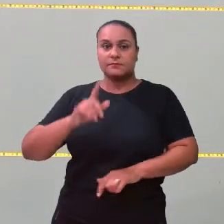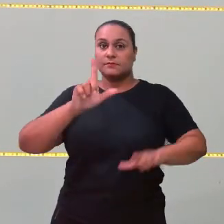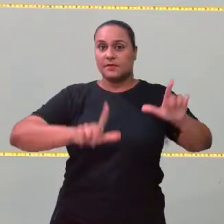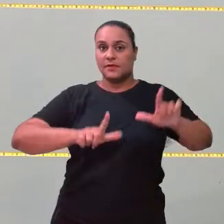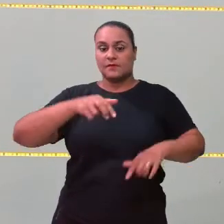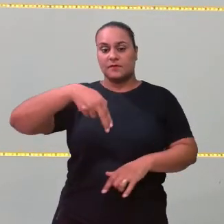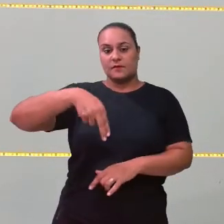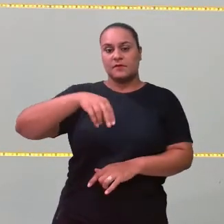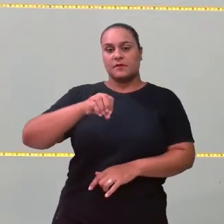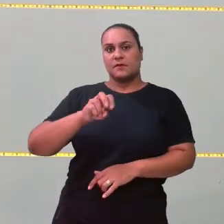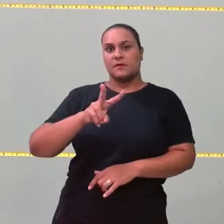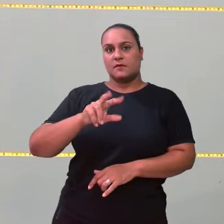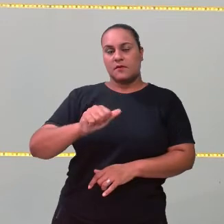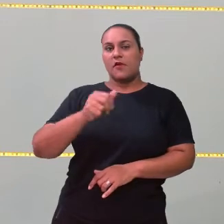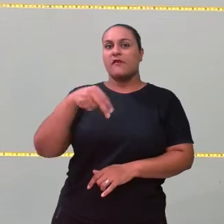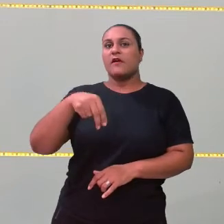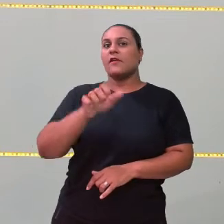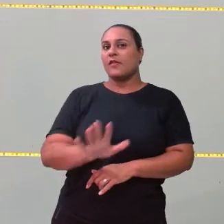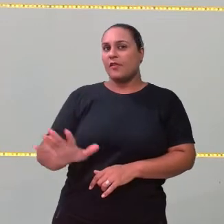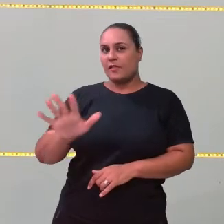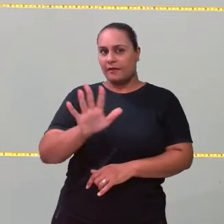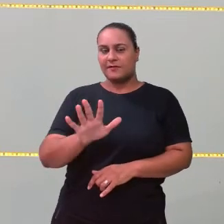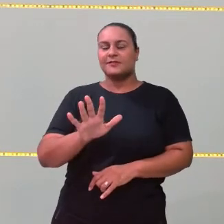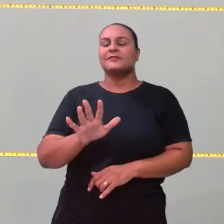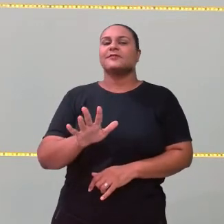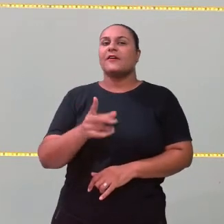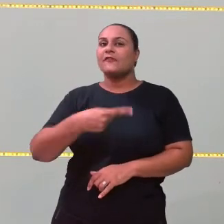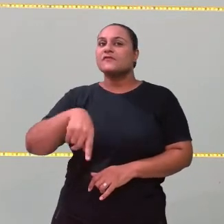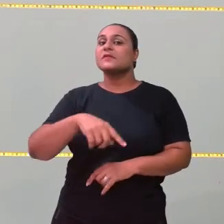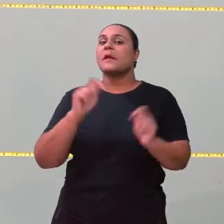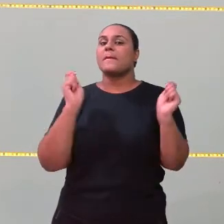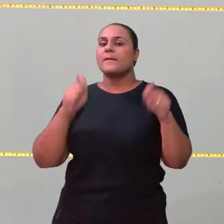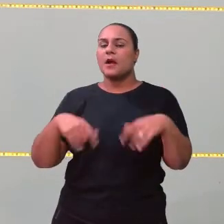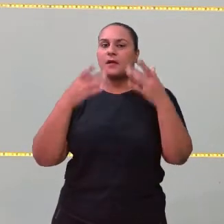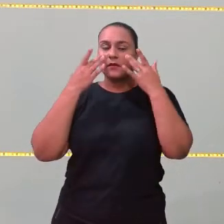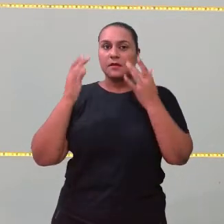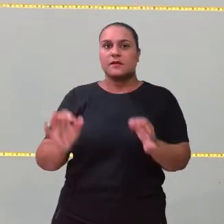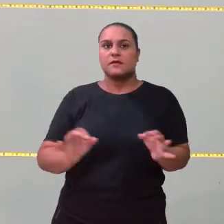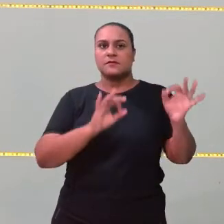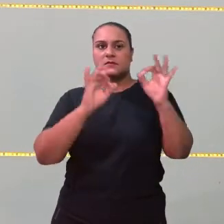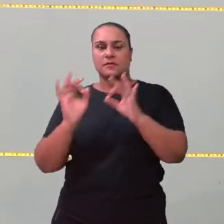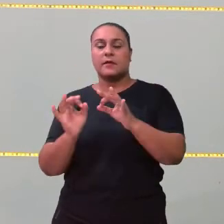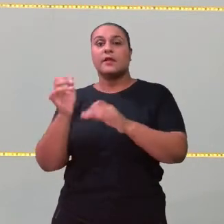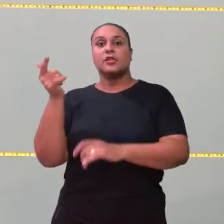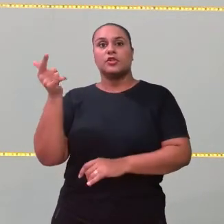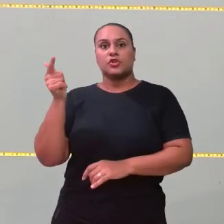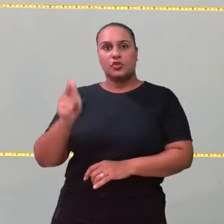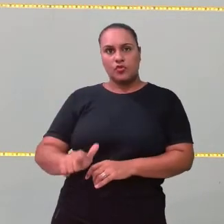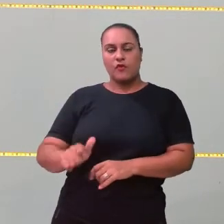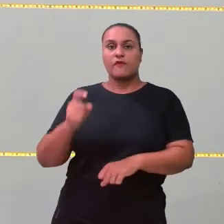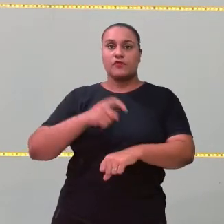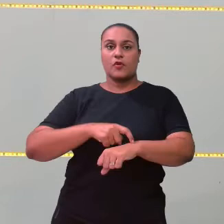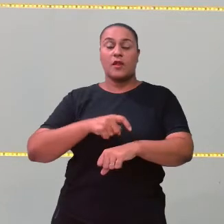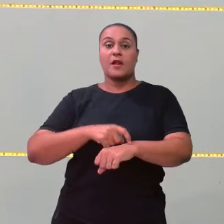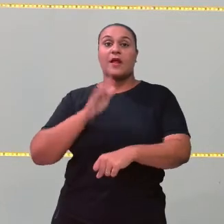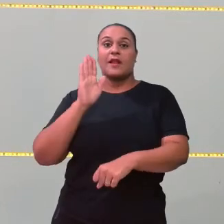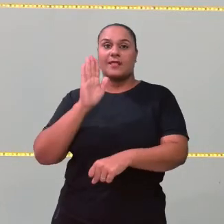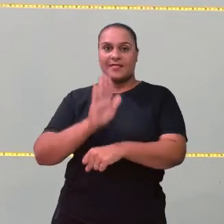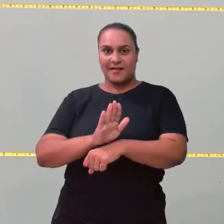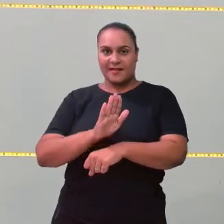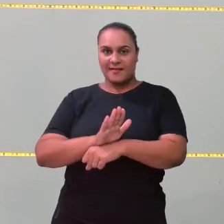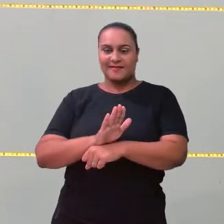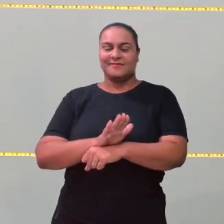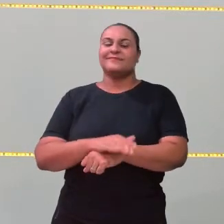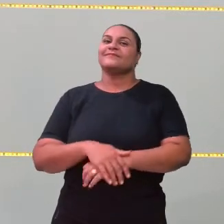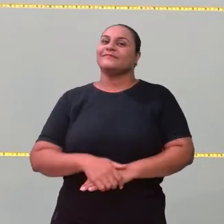TV Nova Nordeste, vocês podem assistir a reprise que passa no horário da tarde.